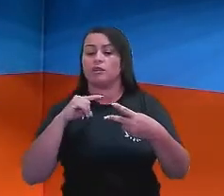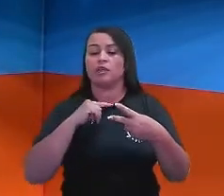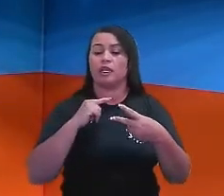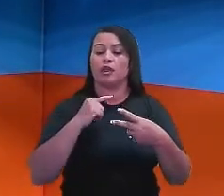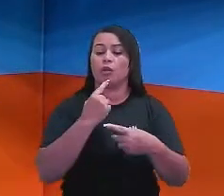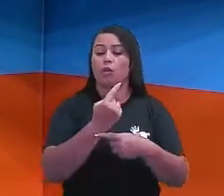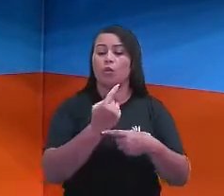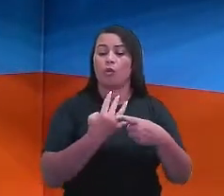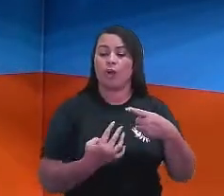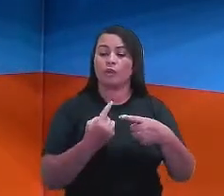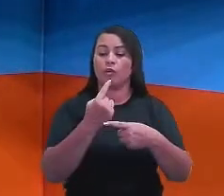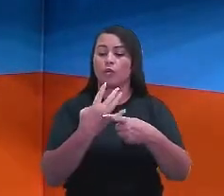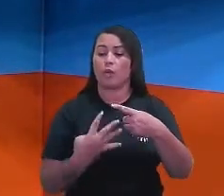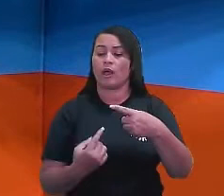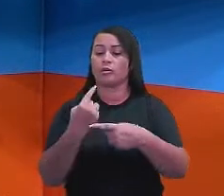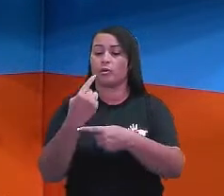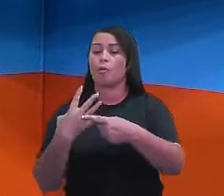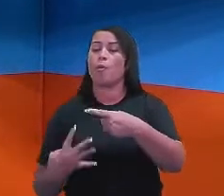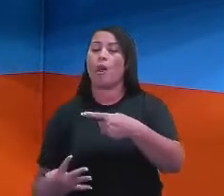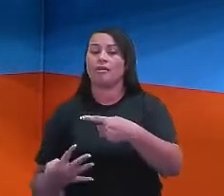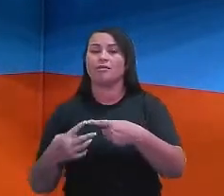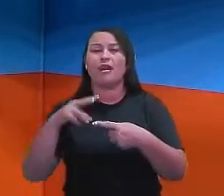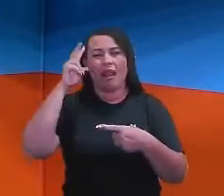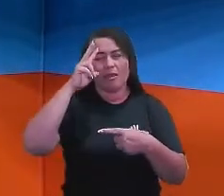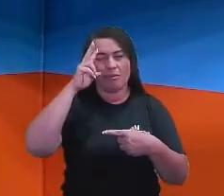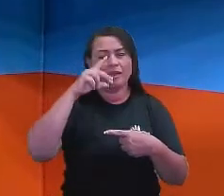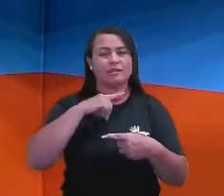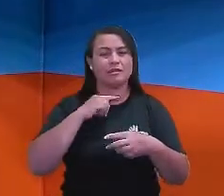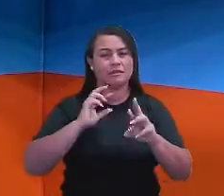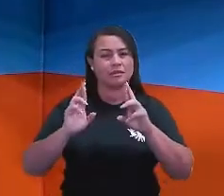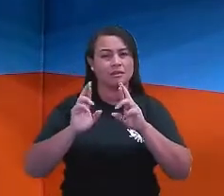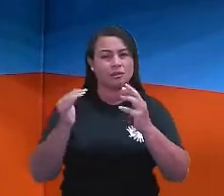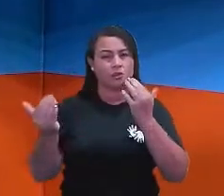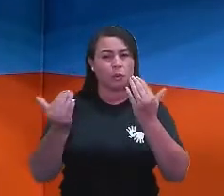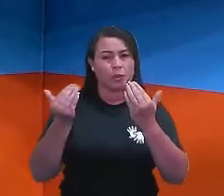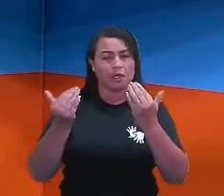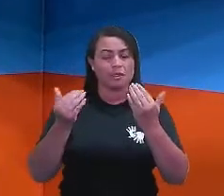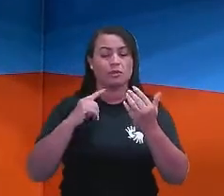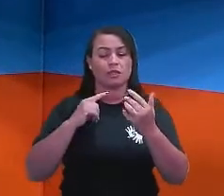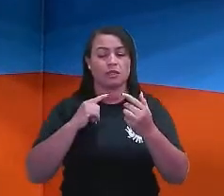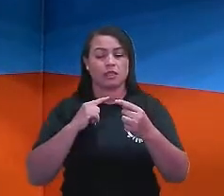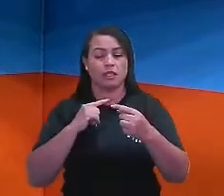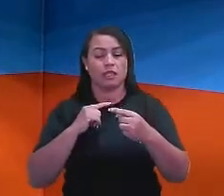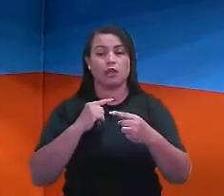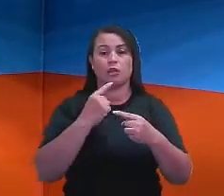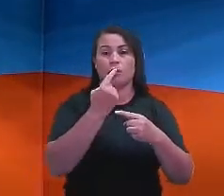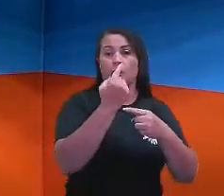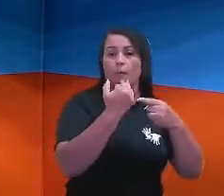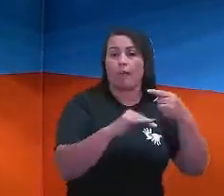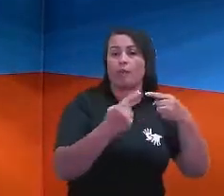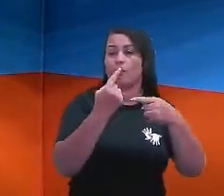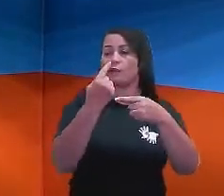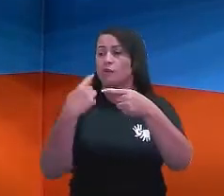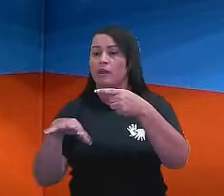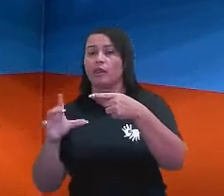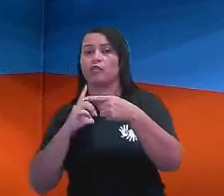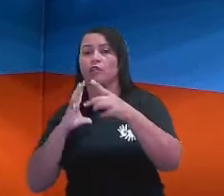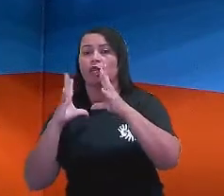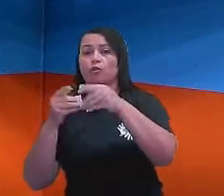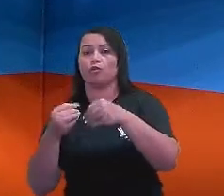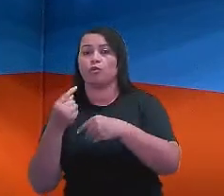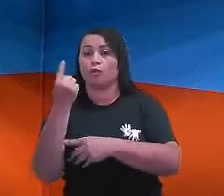ter 1/4 e 1/4, e aqui a mesma coisa. Lembram lá daquela relação? Que a gente adicionando 1/2 mais 1/2, eu vou ter 1,